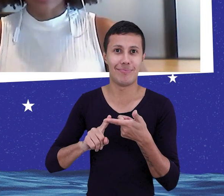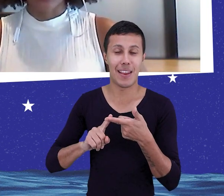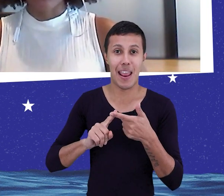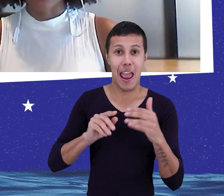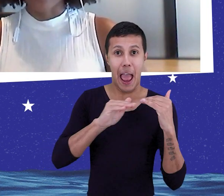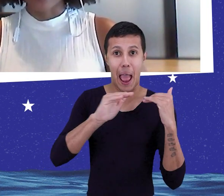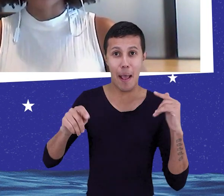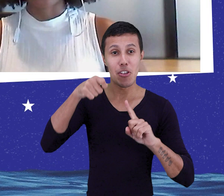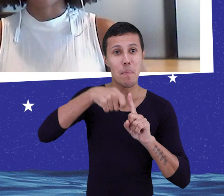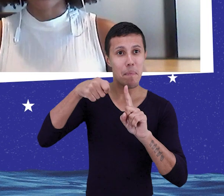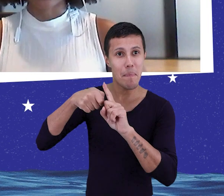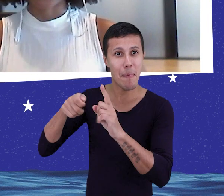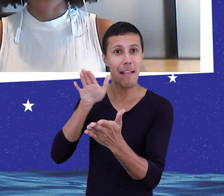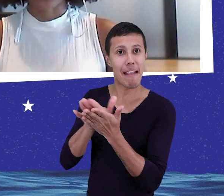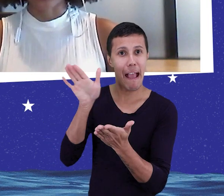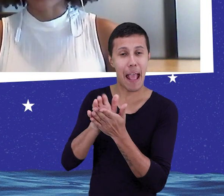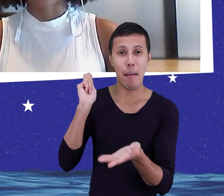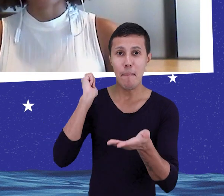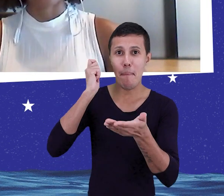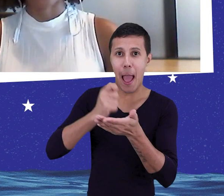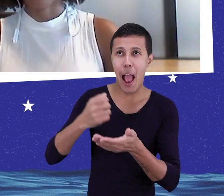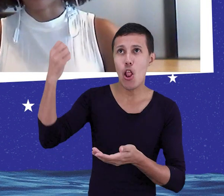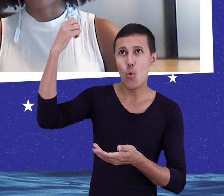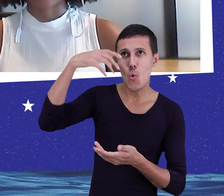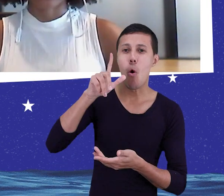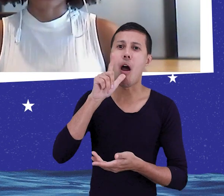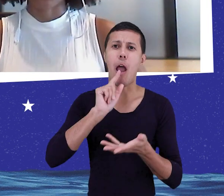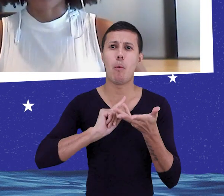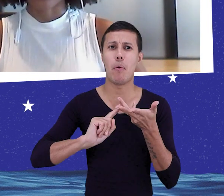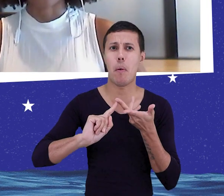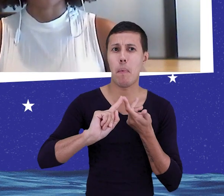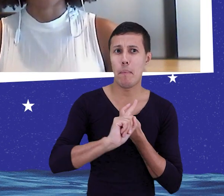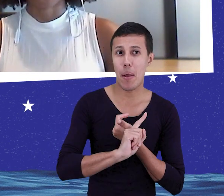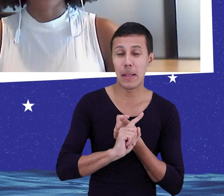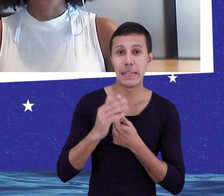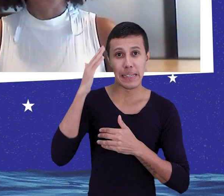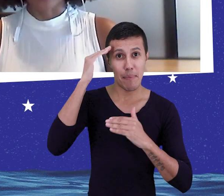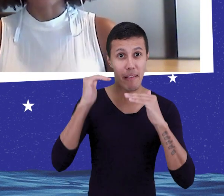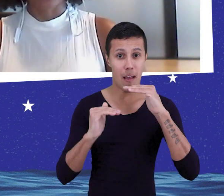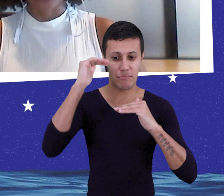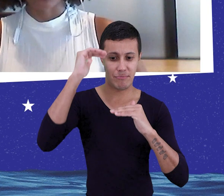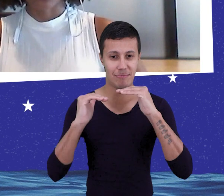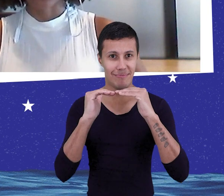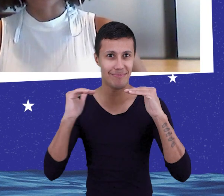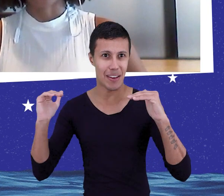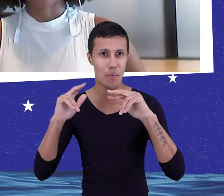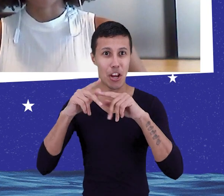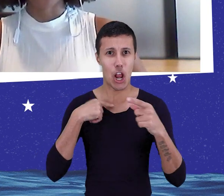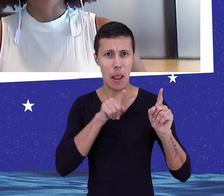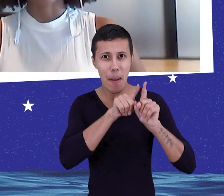média que ele gasta mensalmente nas contas de casa, se essa média está muito alta, se essa média está muito baixa. Então, a gente vira um parceiro mesmo do